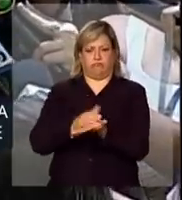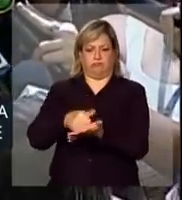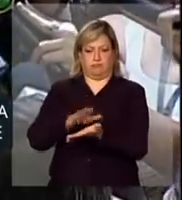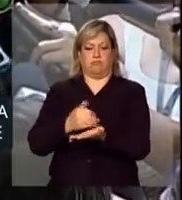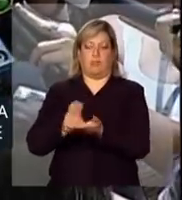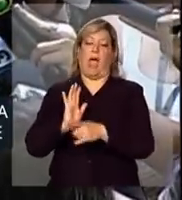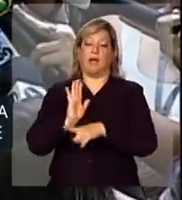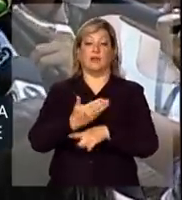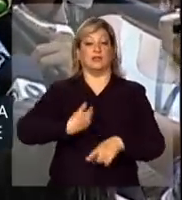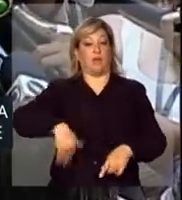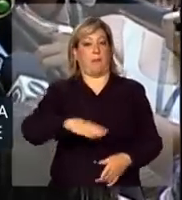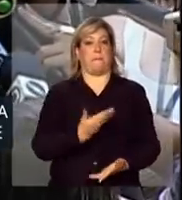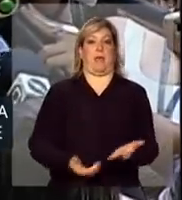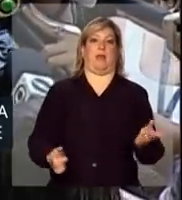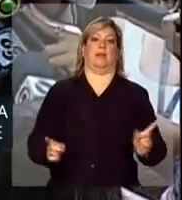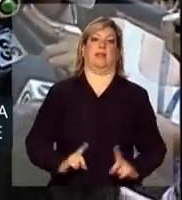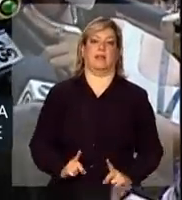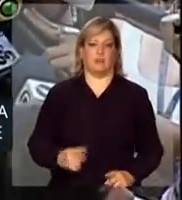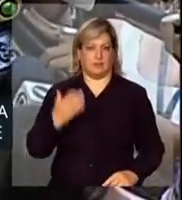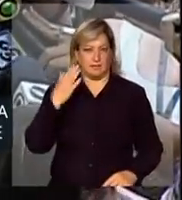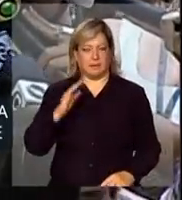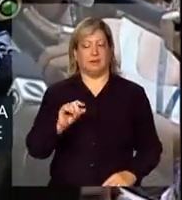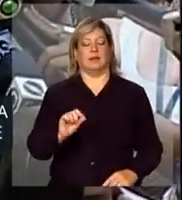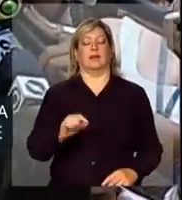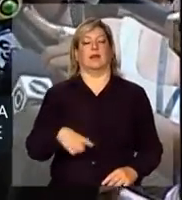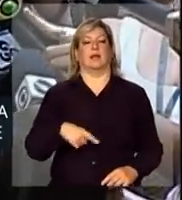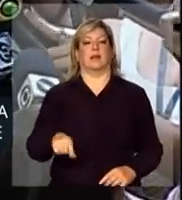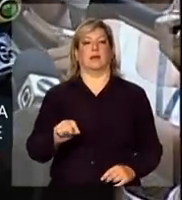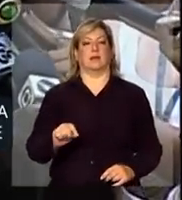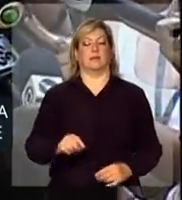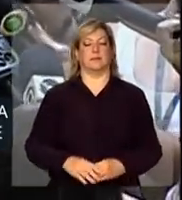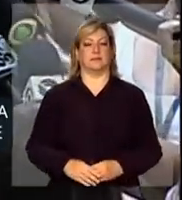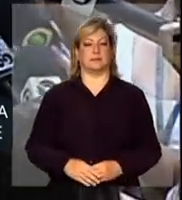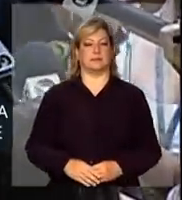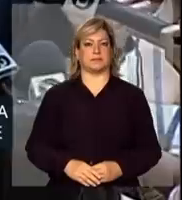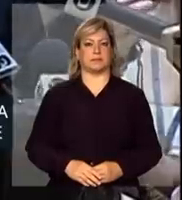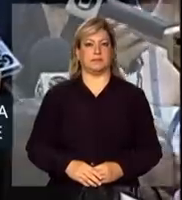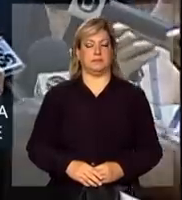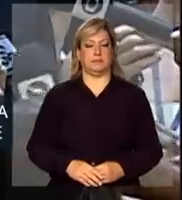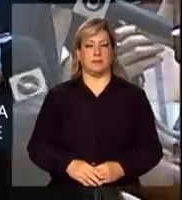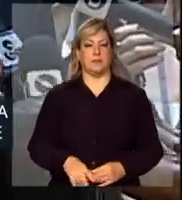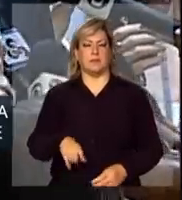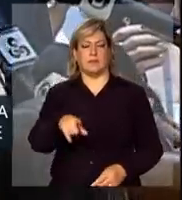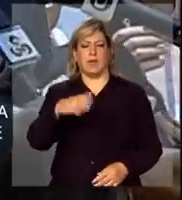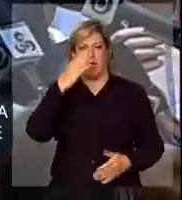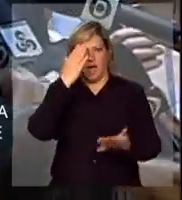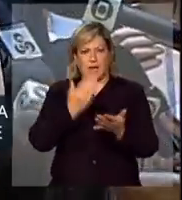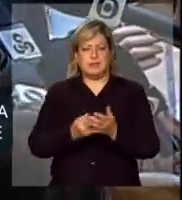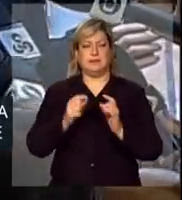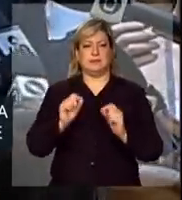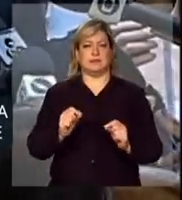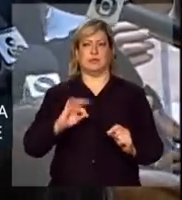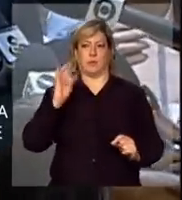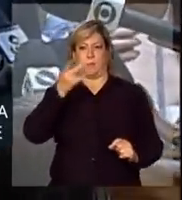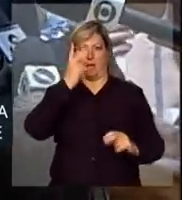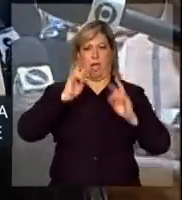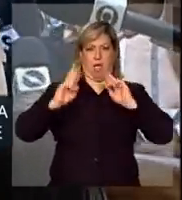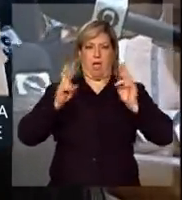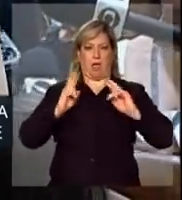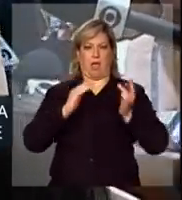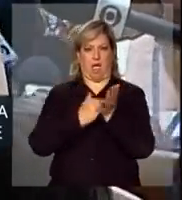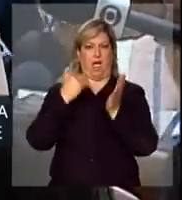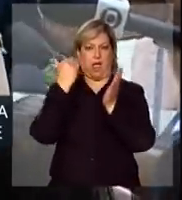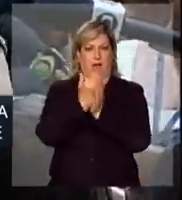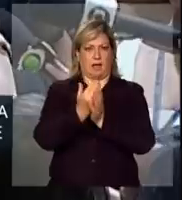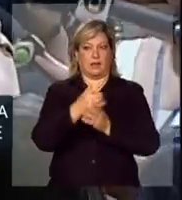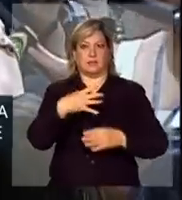decisiva para a ação que é mais eficaz, que é suspender o direito de venda. Ministro, você acredita que o número de reclamações vai aumentar? As pessoas vão se sentir mais animadas